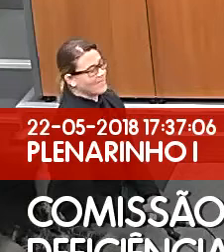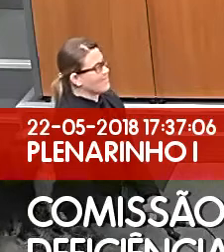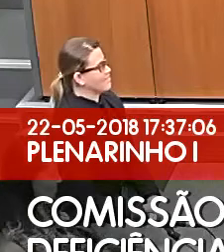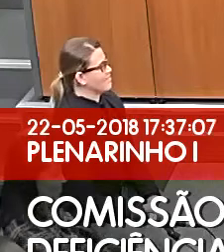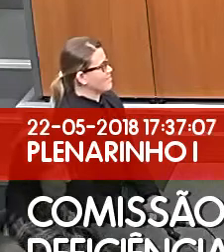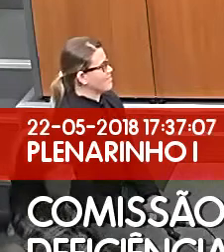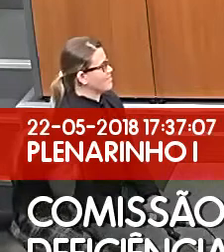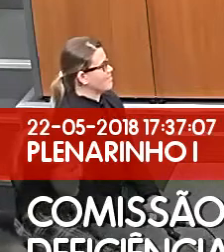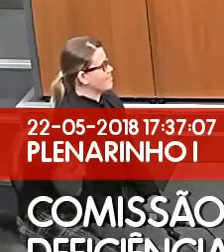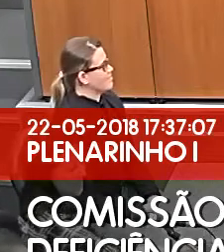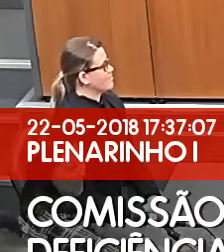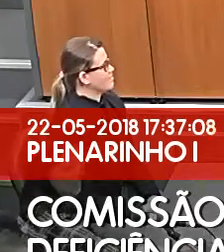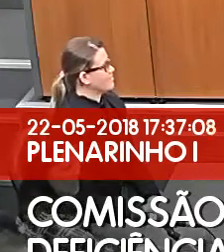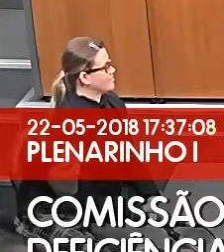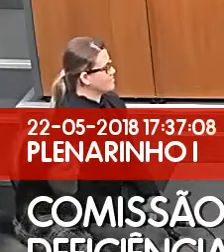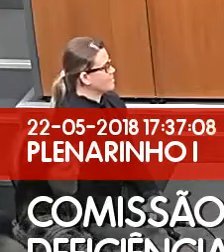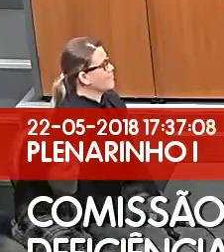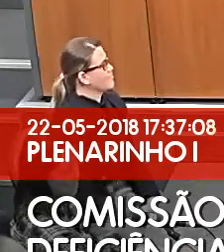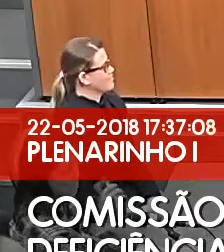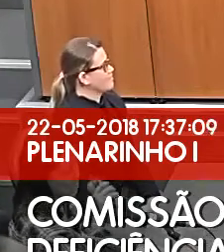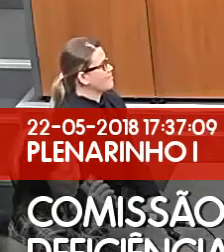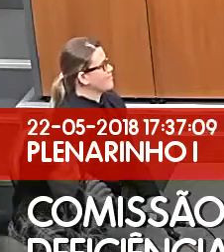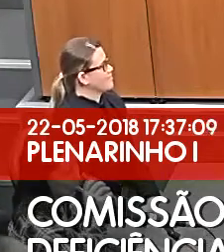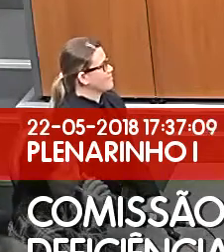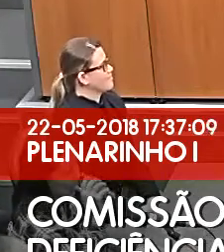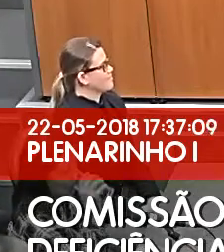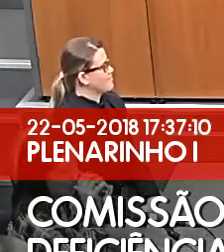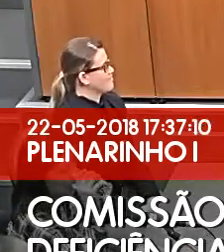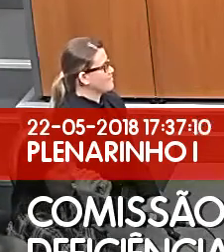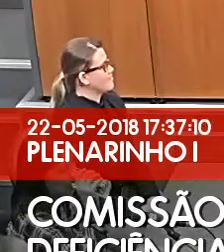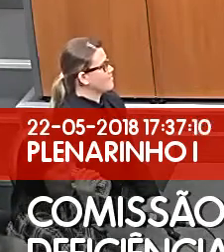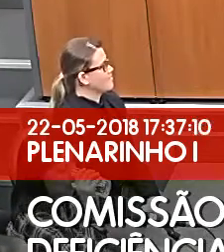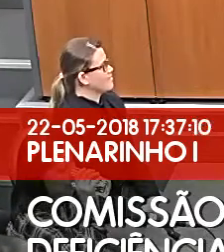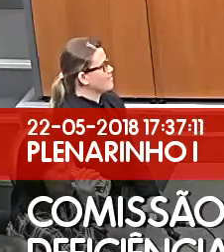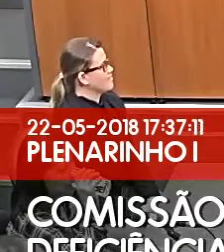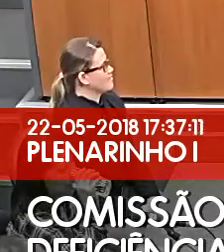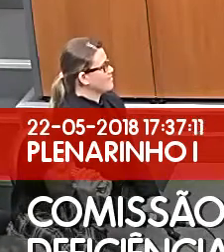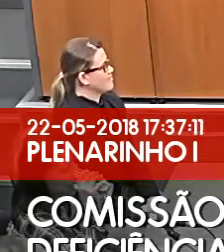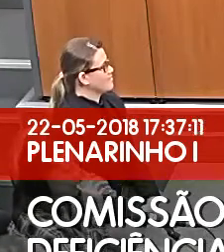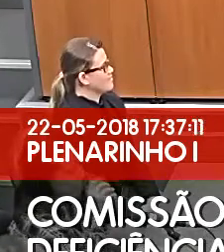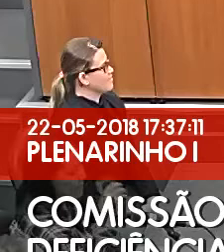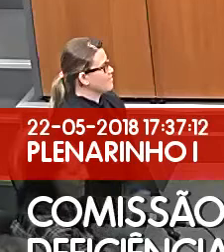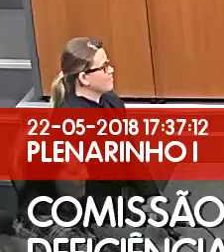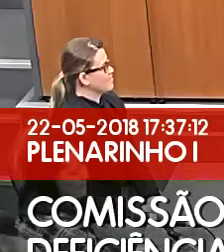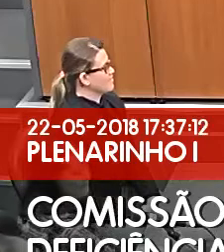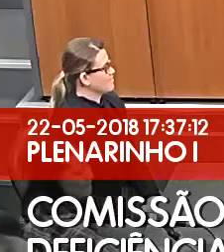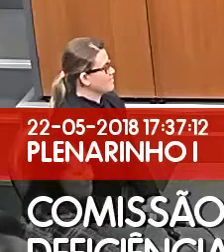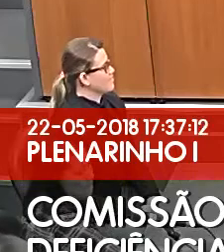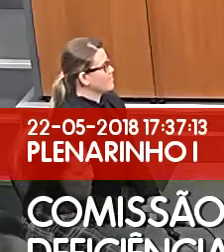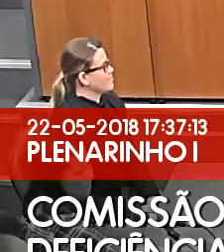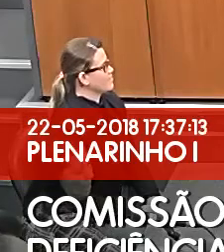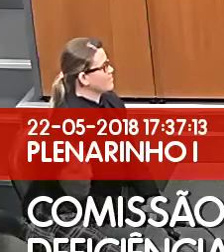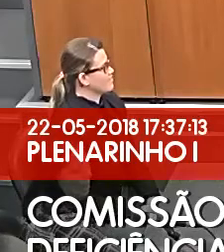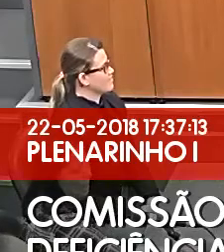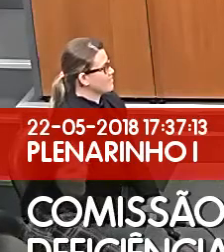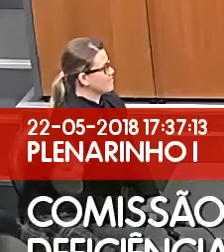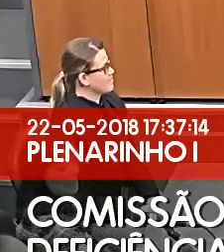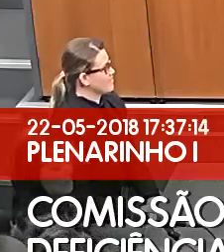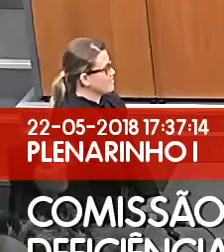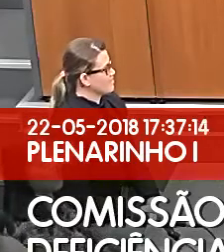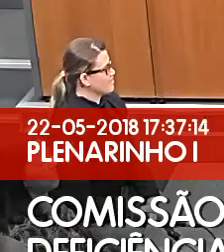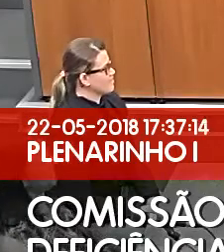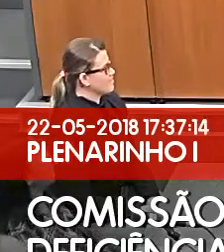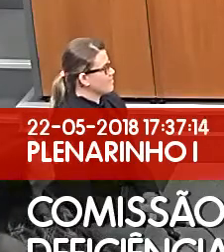sempre comigo, vem de forma voluntária, incansável, está sempre presente em todas as reuniões da PASITA. Então, eu agradeço muito, Grace. Que